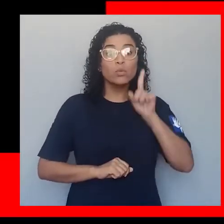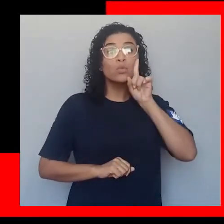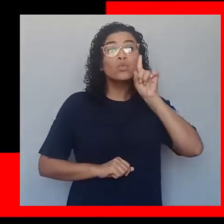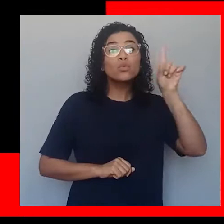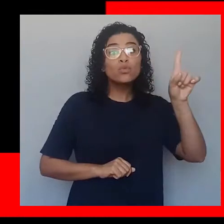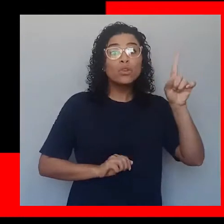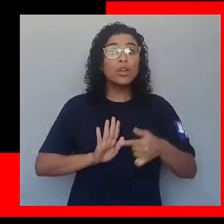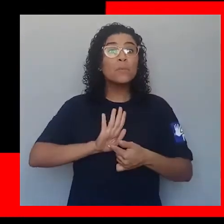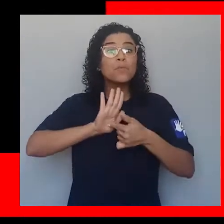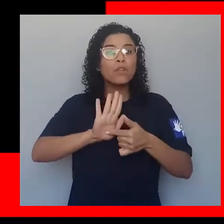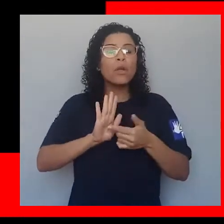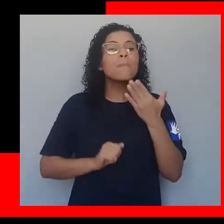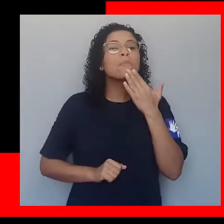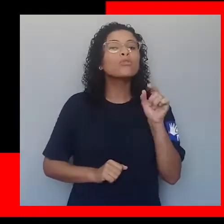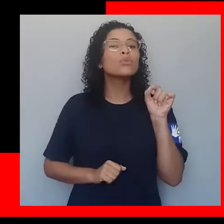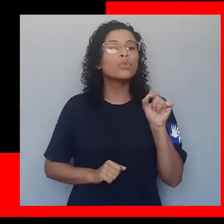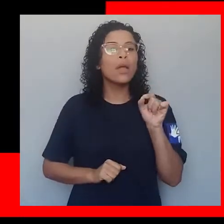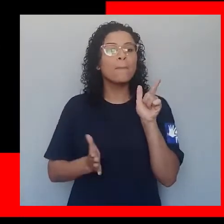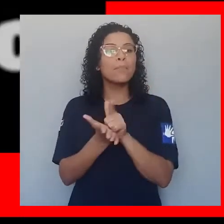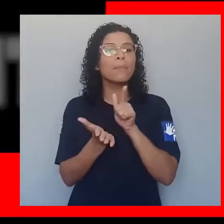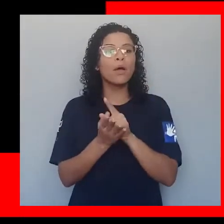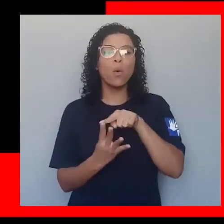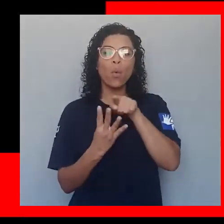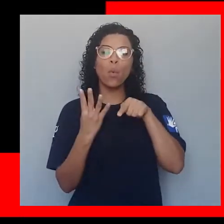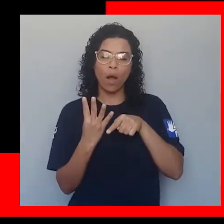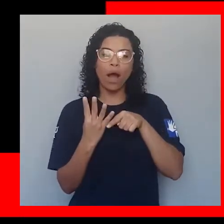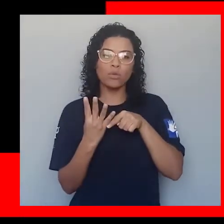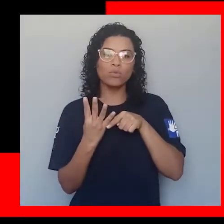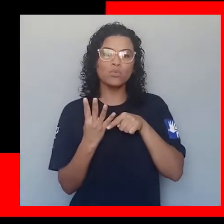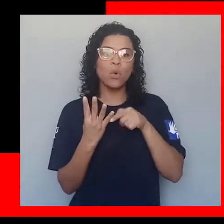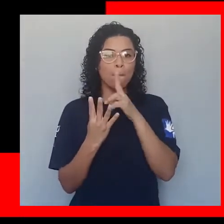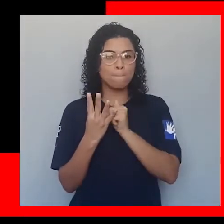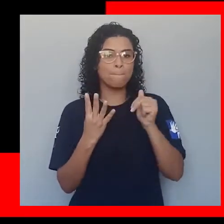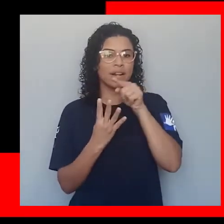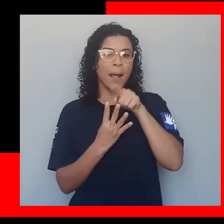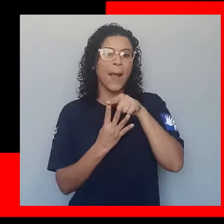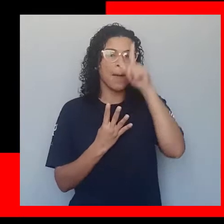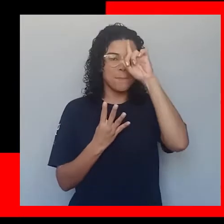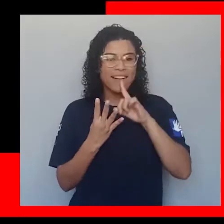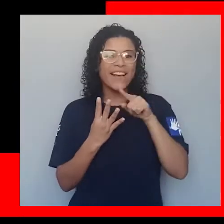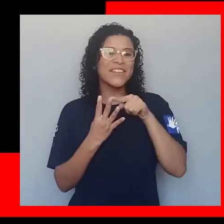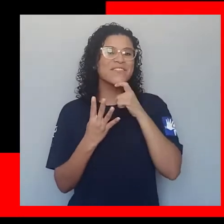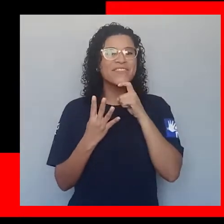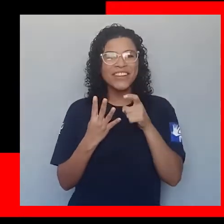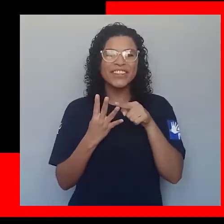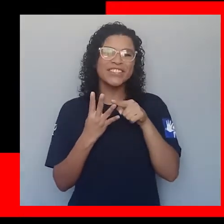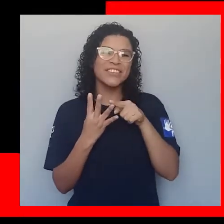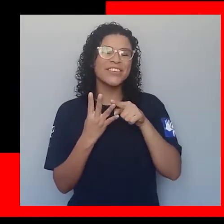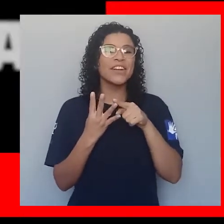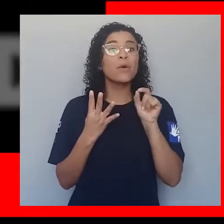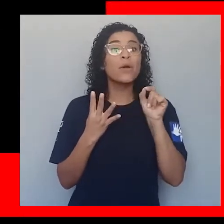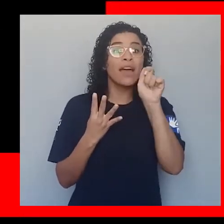essa brincadeira foi ao ar, eu pedi para vocês pintarem quatro papéis, né? Nas cores amarelo, azul, verde e vermelho. Mas sabia que dá para brincar